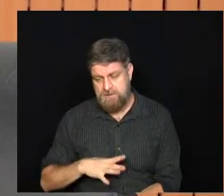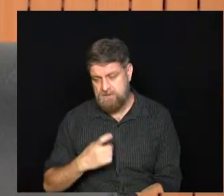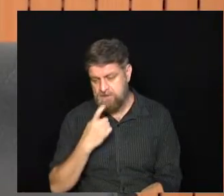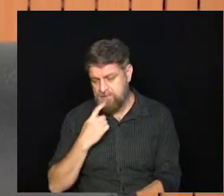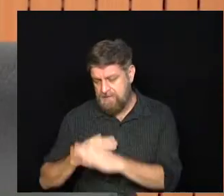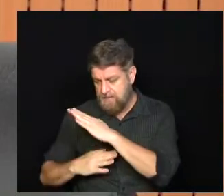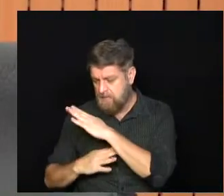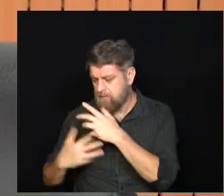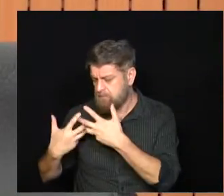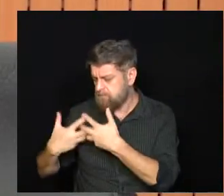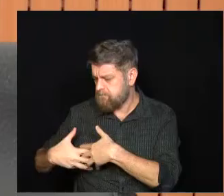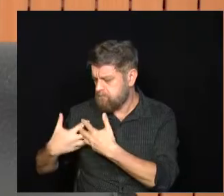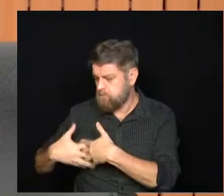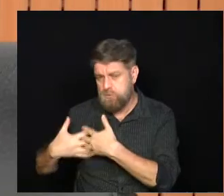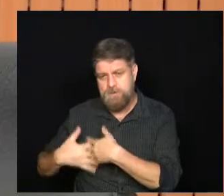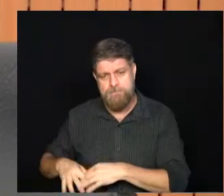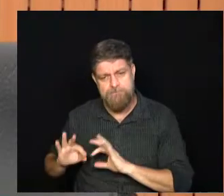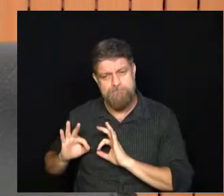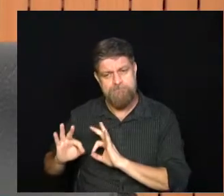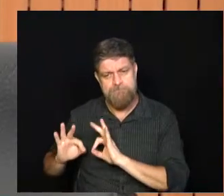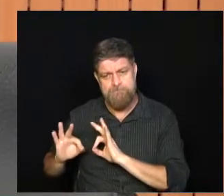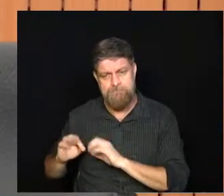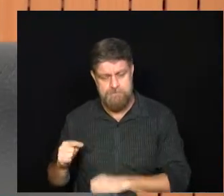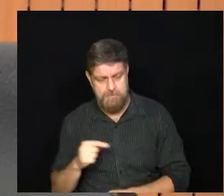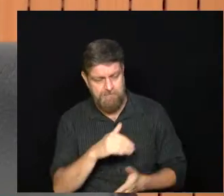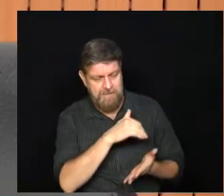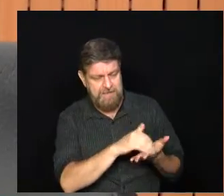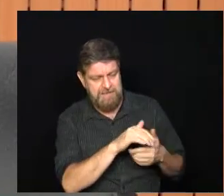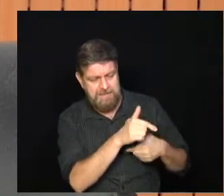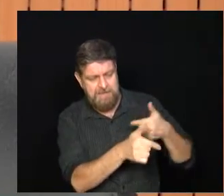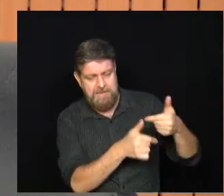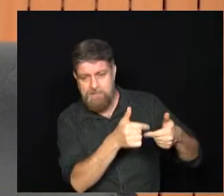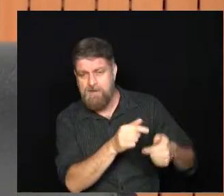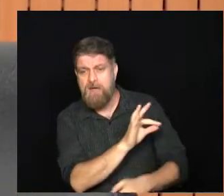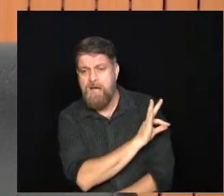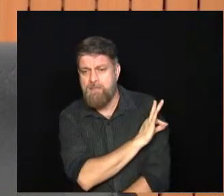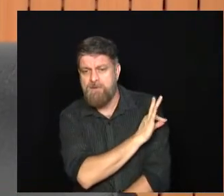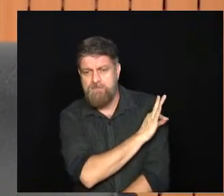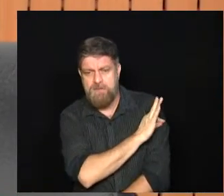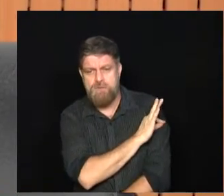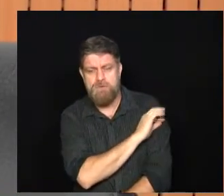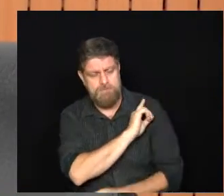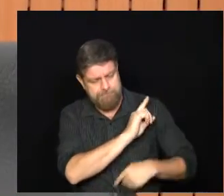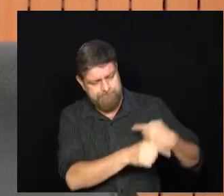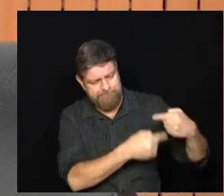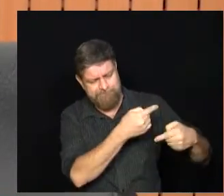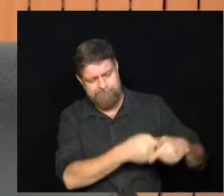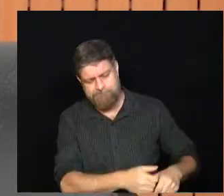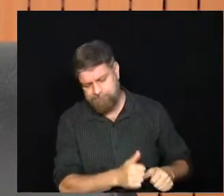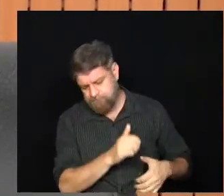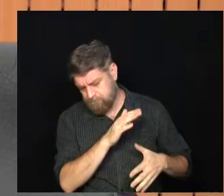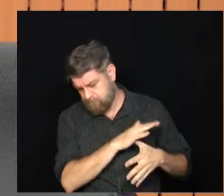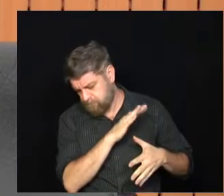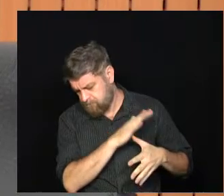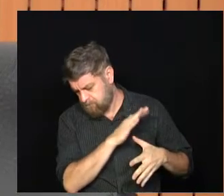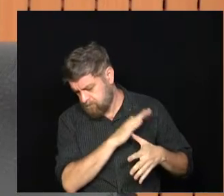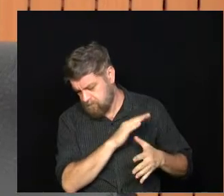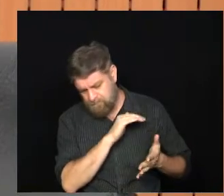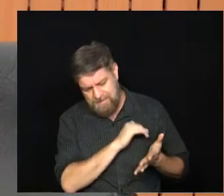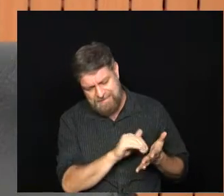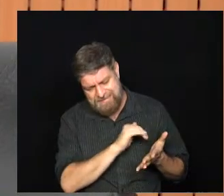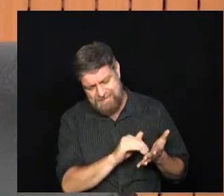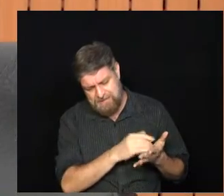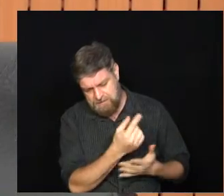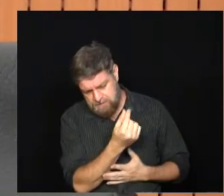de Campinas, porque o trabalho que está sendo feito pela Prefeitura está sendo, pela Secretaria de Finanças, está